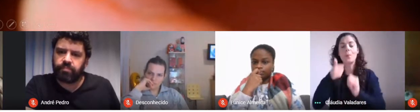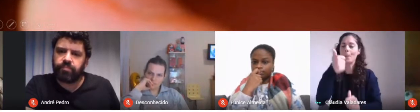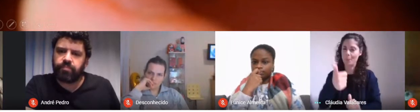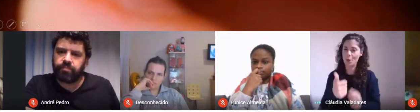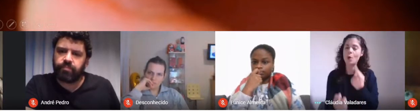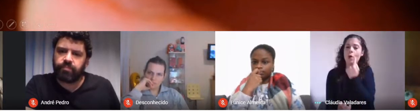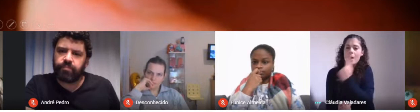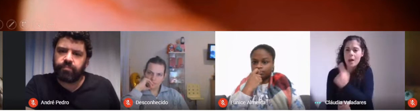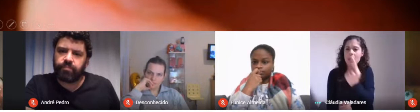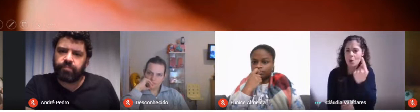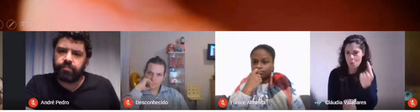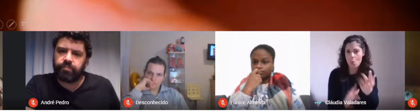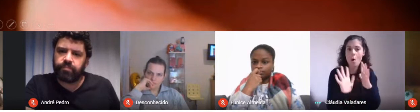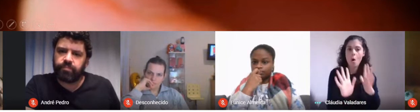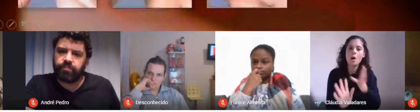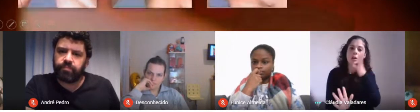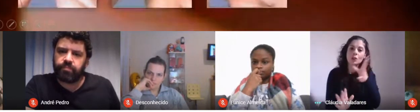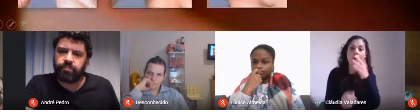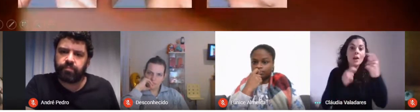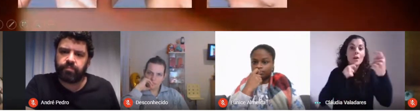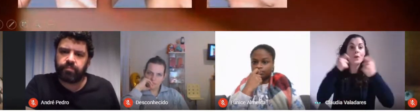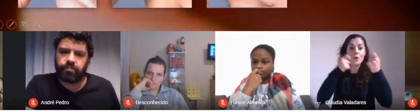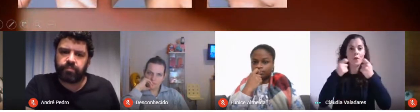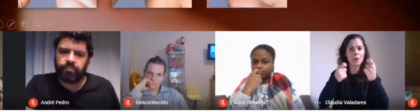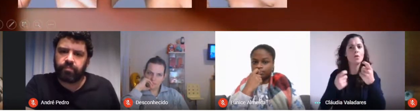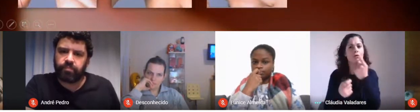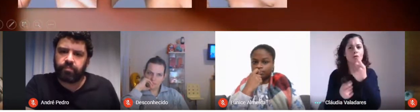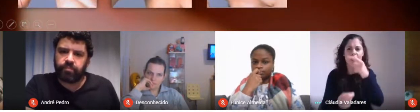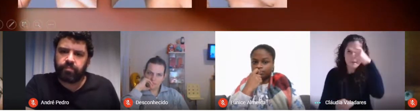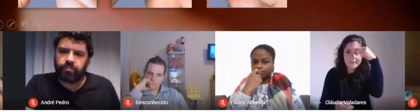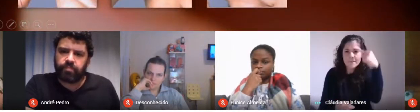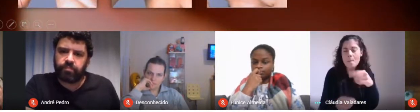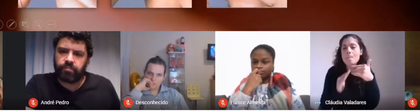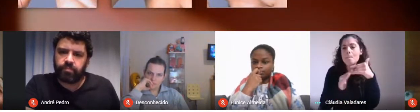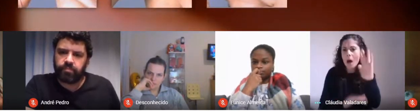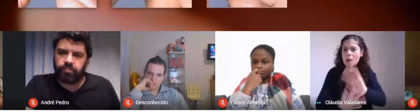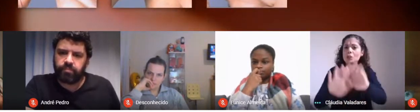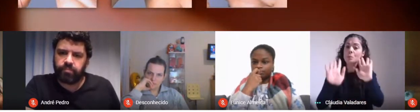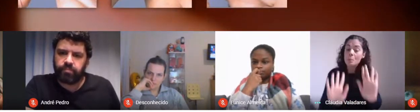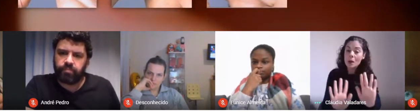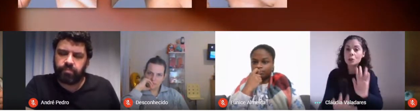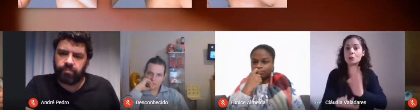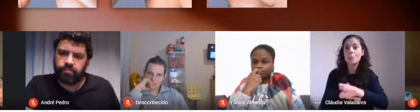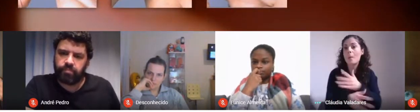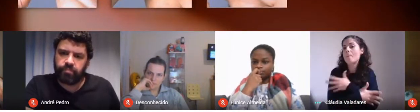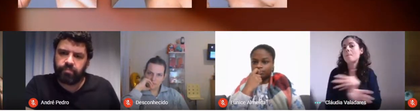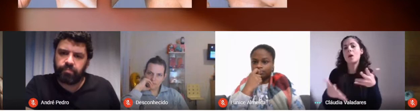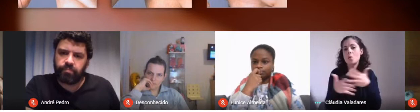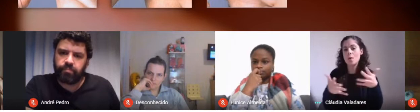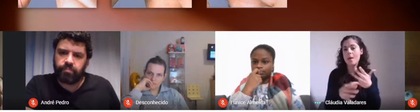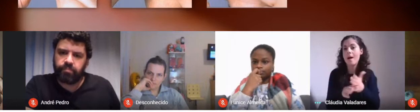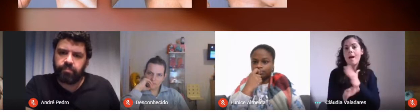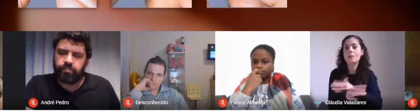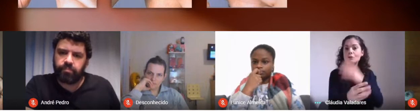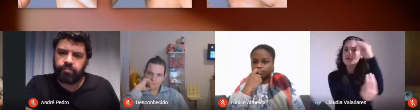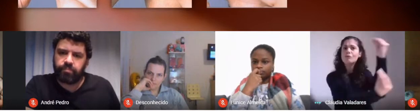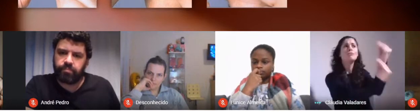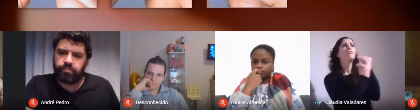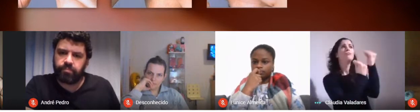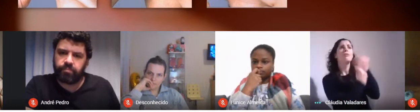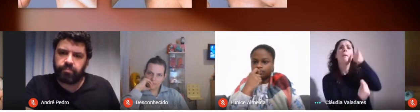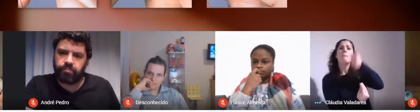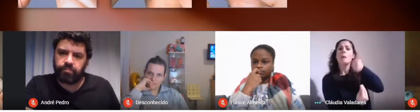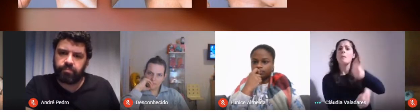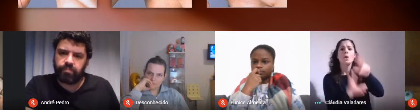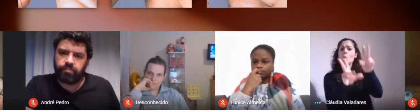bocadinho do fio, que é um bocadinho mais complexo de fazer, porque a maioria das vezes nunca foi ensinado como fazer na